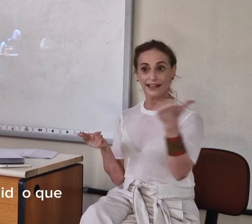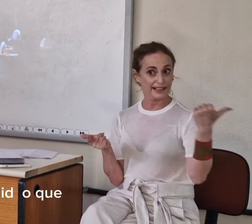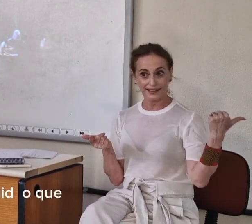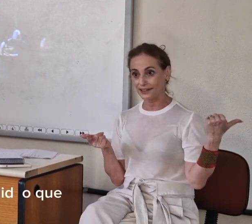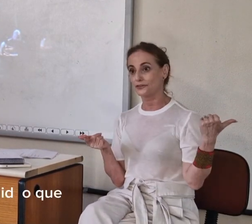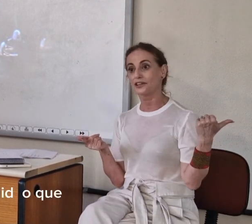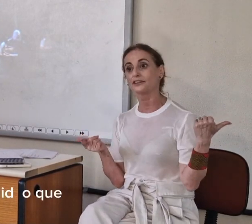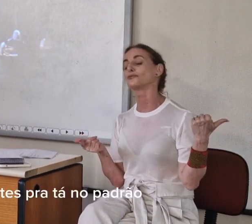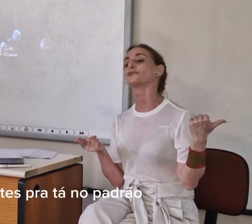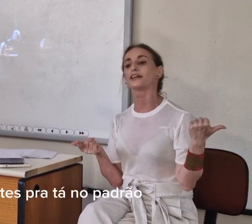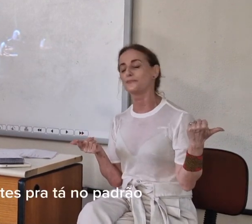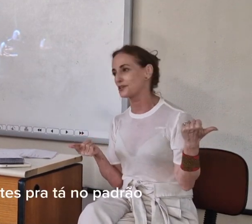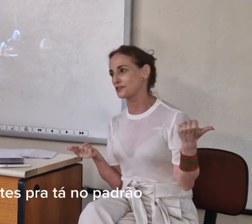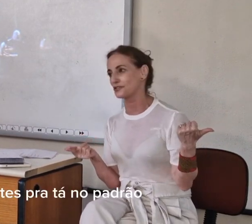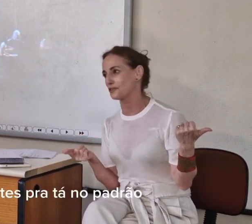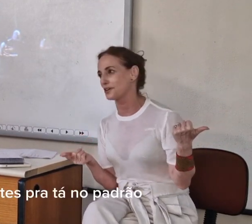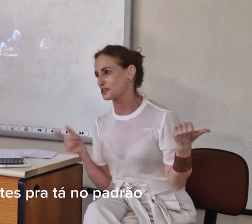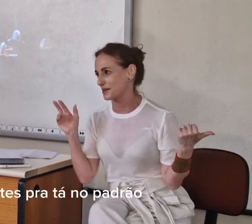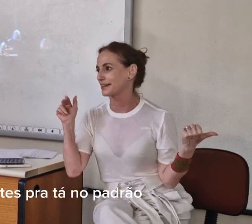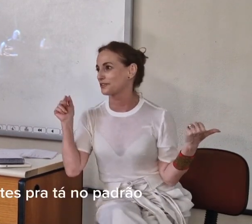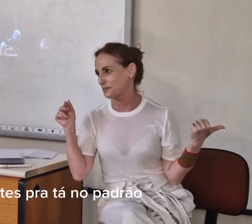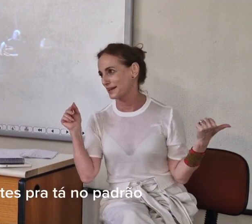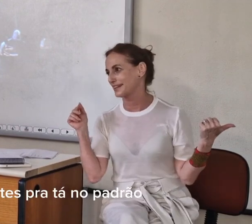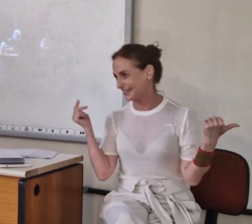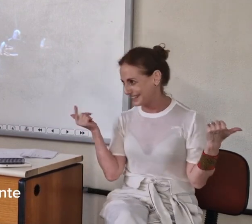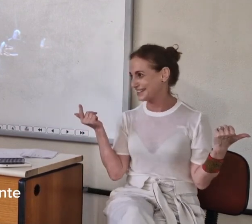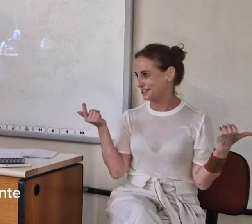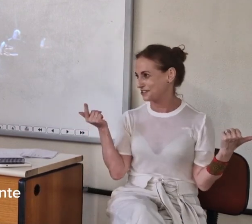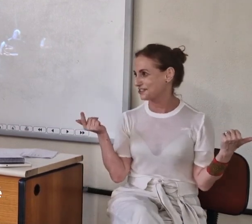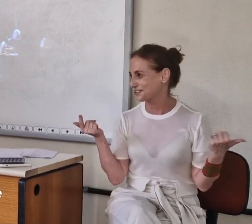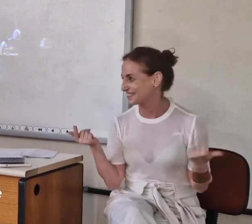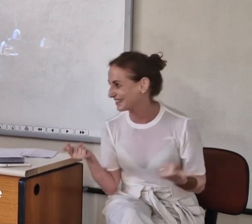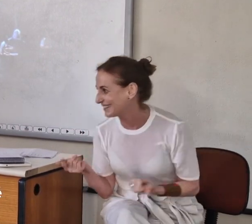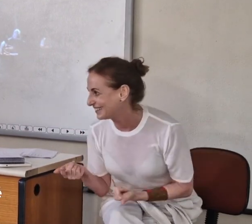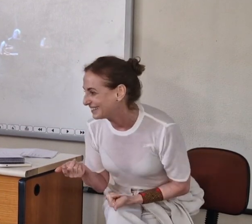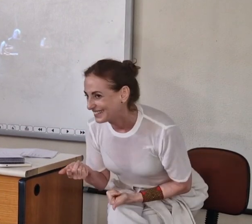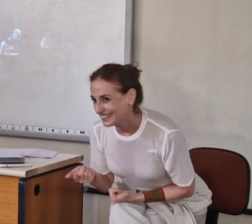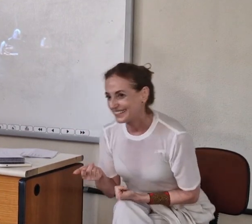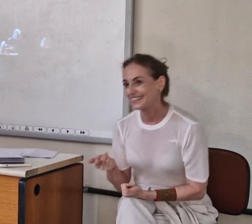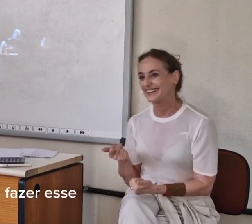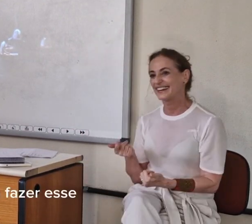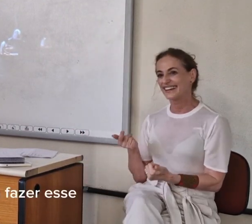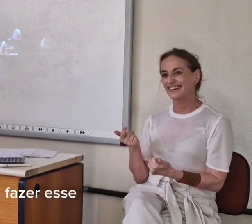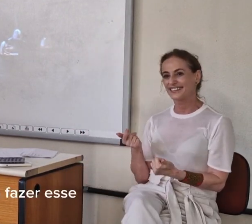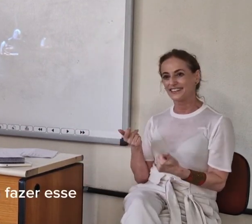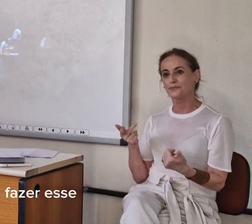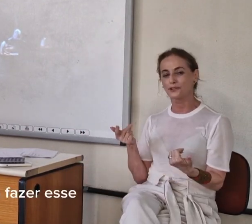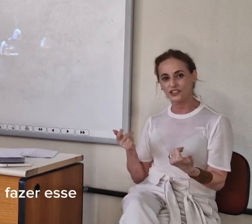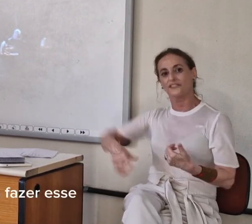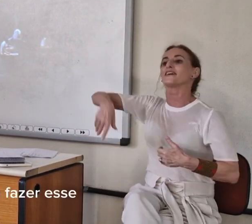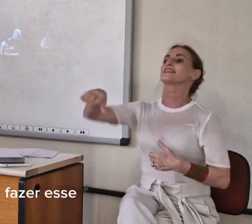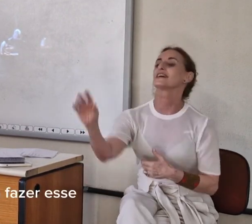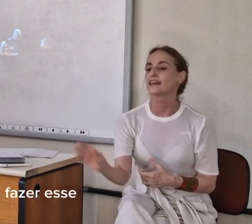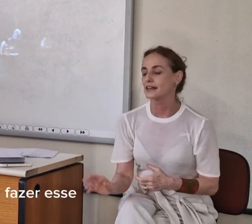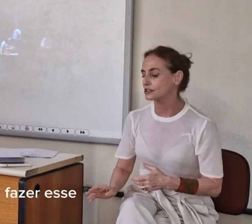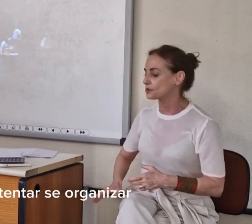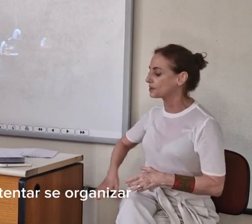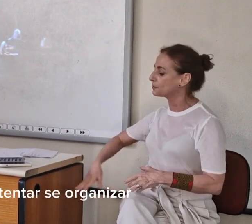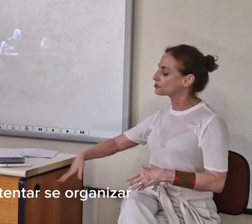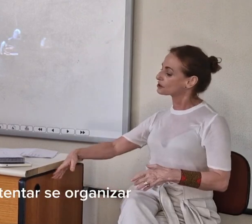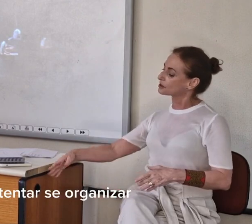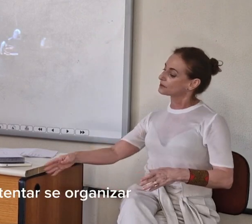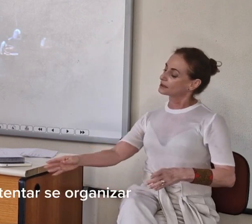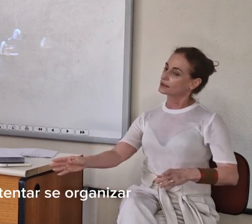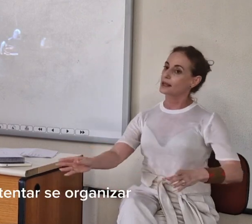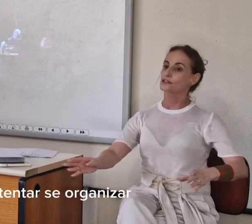Então não valida o que ele precisou antes para estar no cabo. Interessante isso, né? Então ele podia fazer esse,